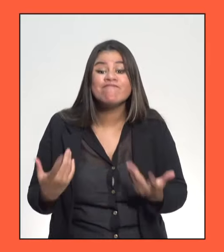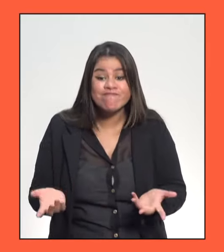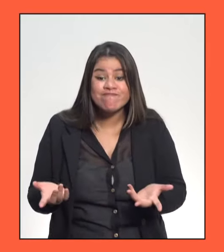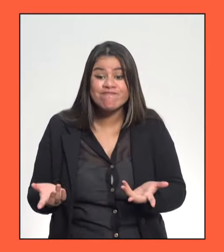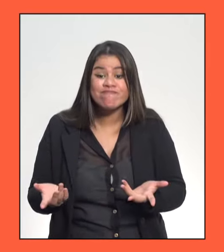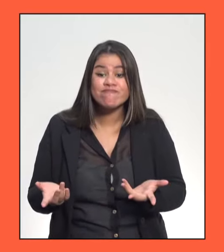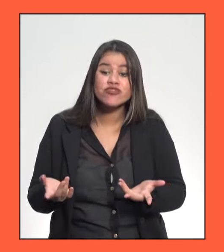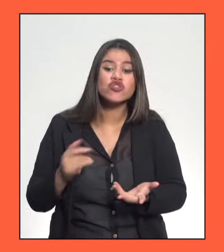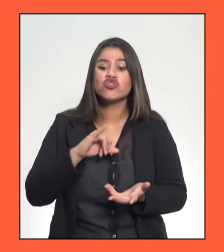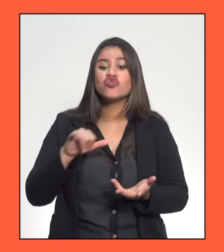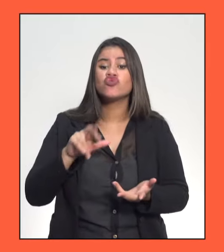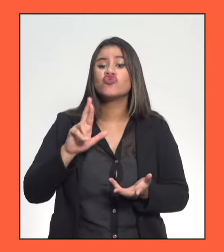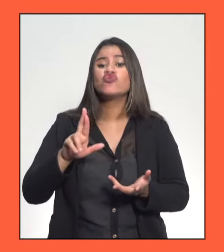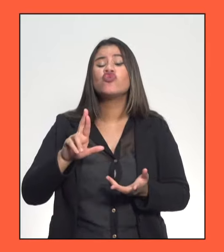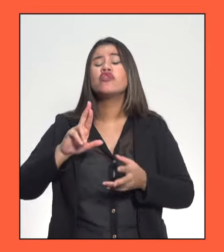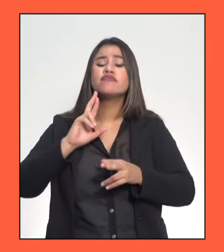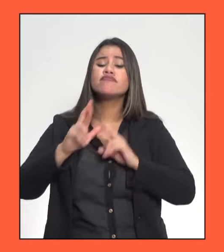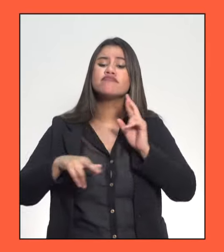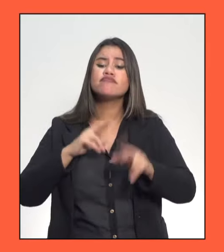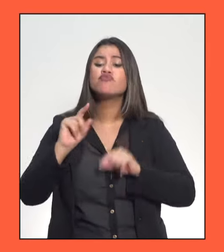E aí, Ju, o eles estão falando?